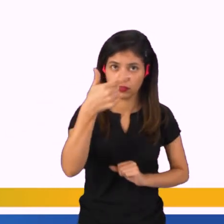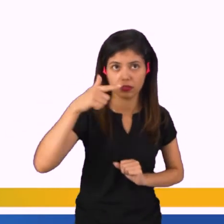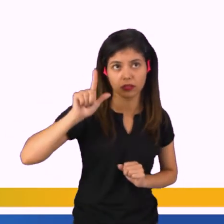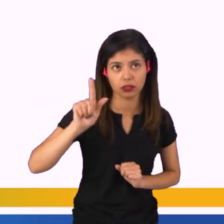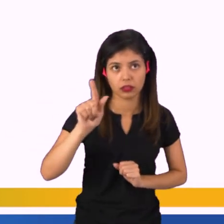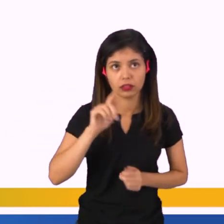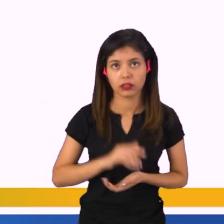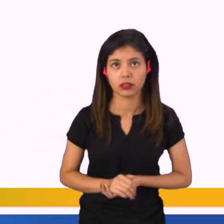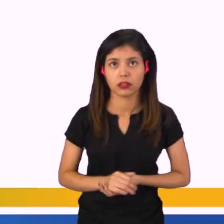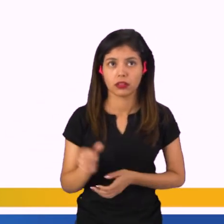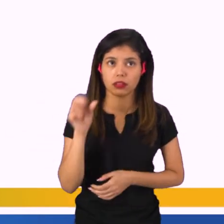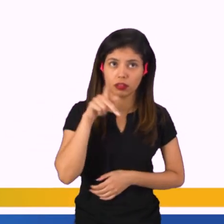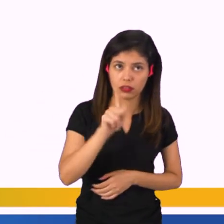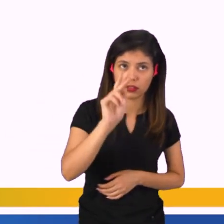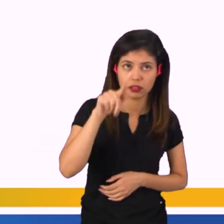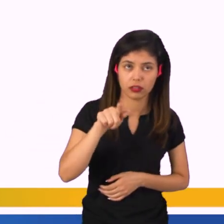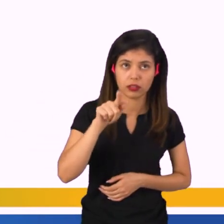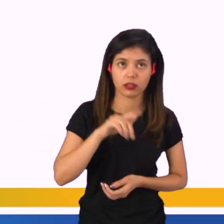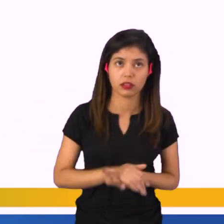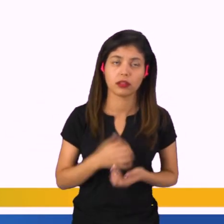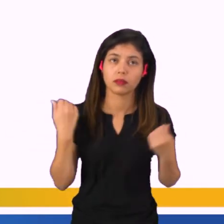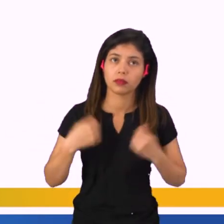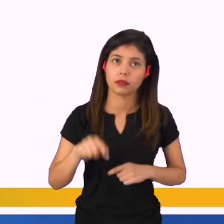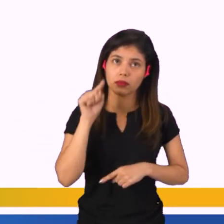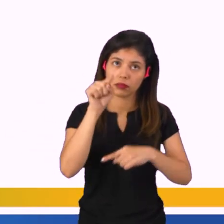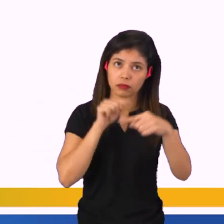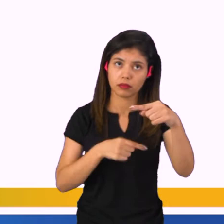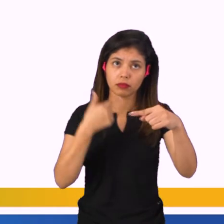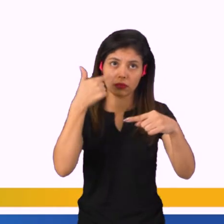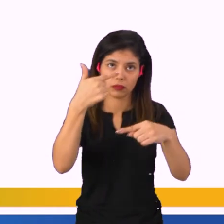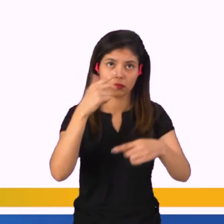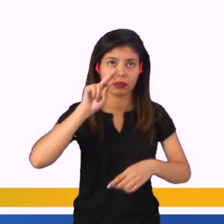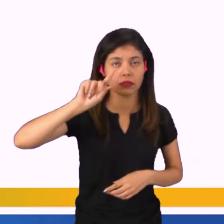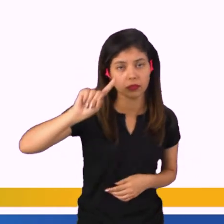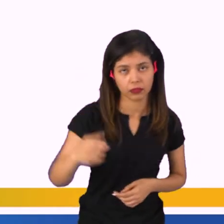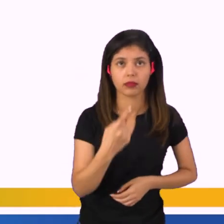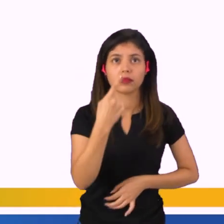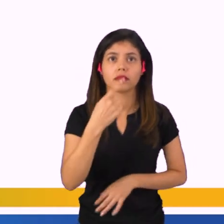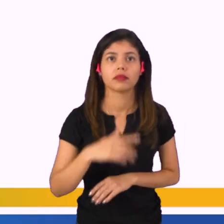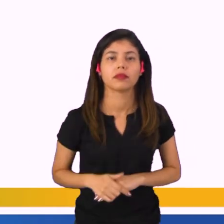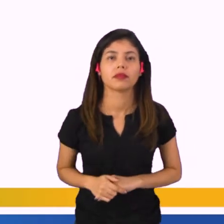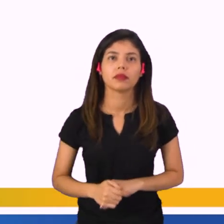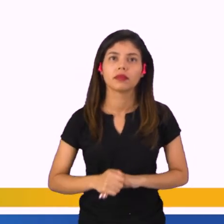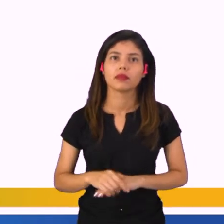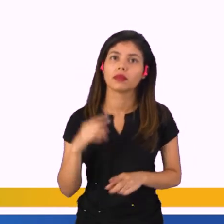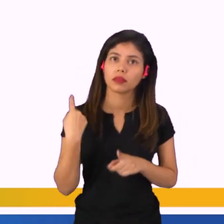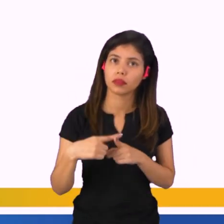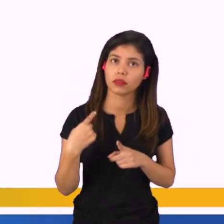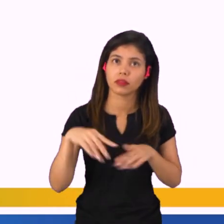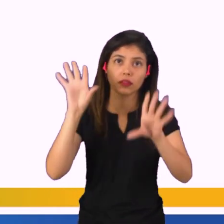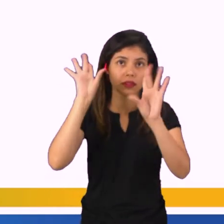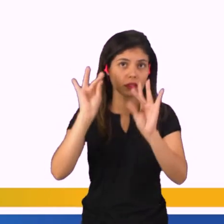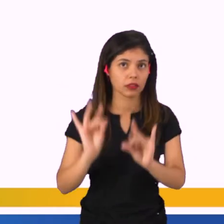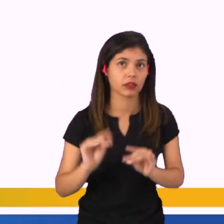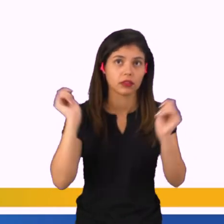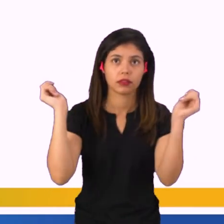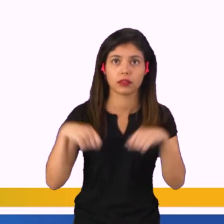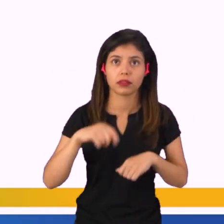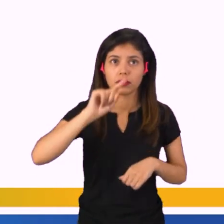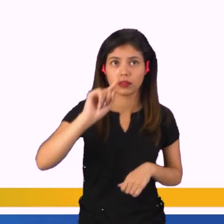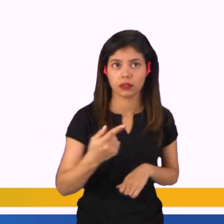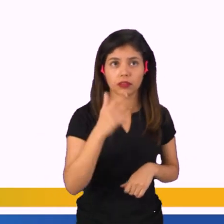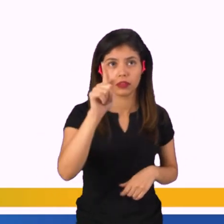para convertermos 2 gramas em quilograma, devemos dividir 2 por 1000, pois